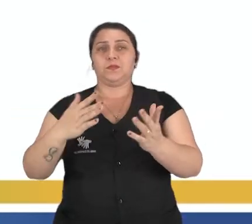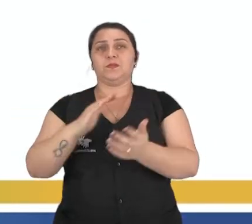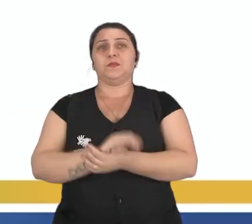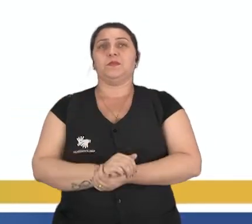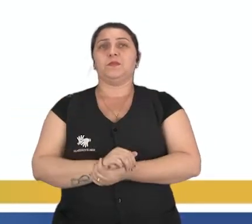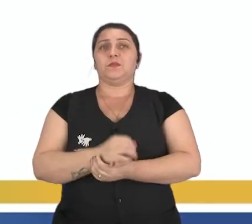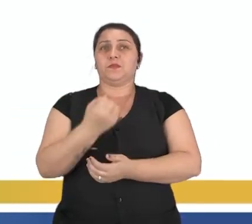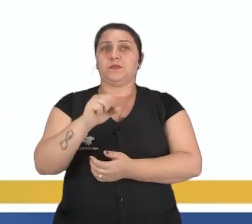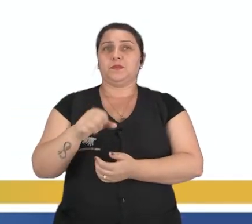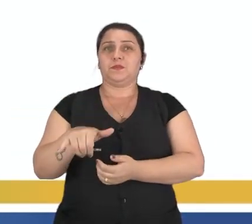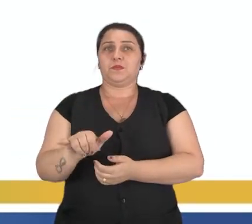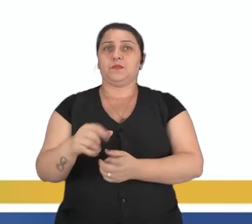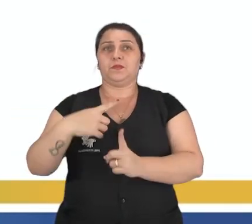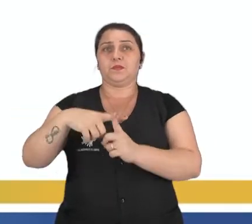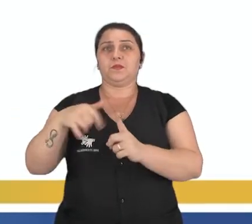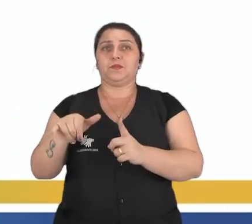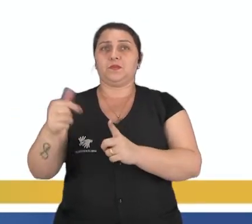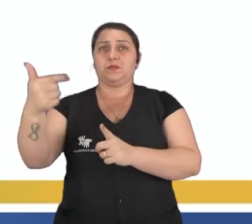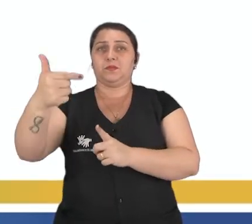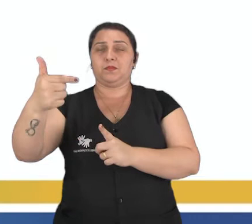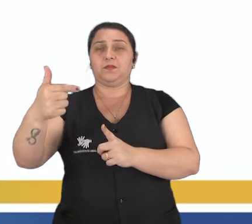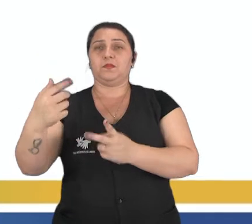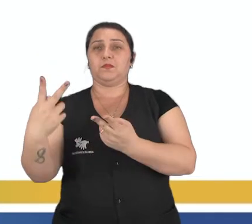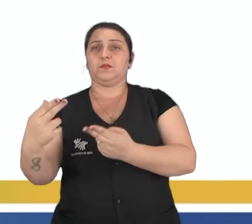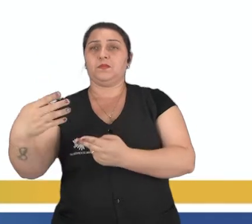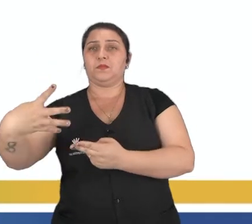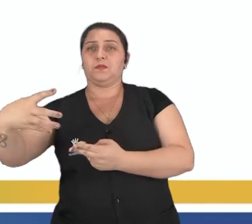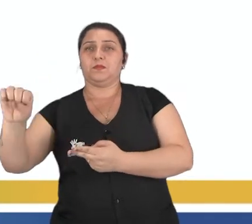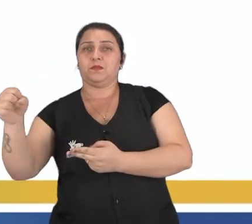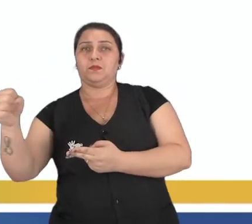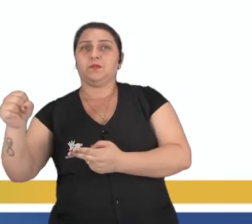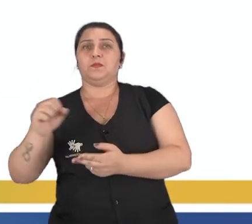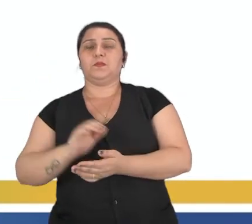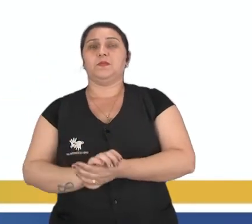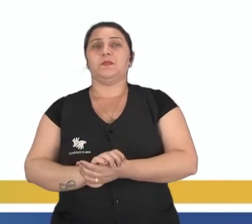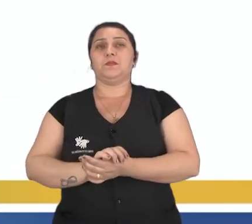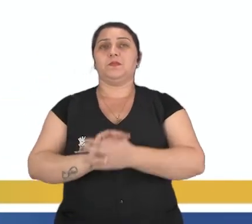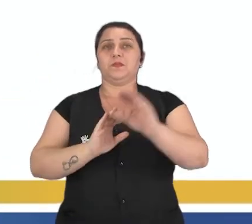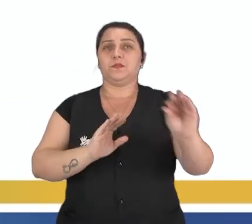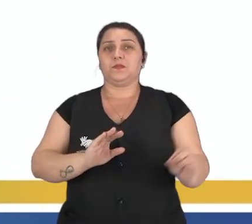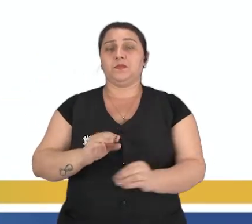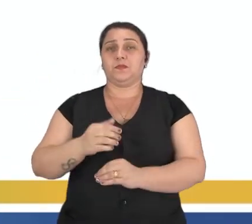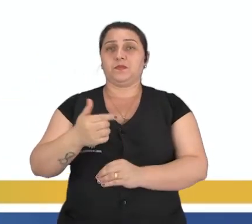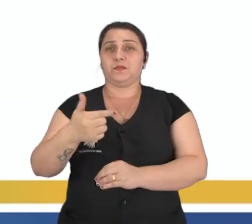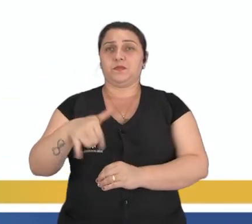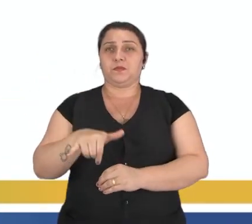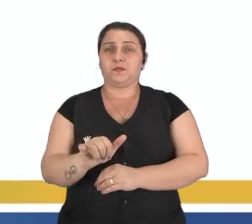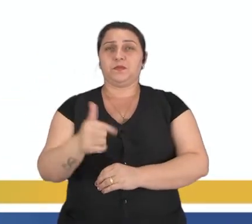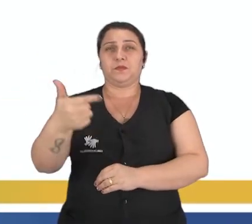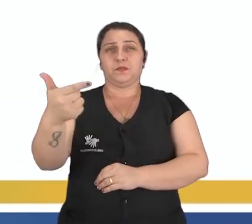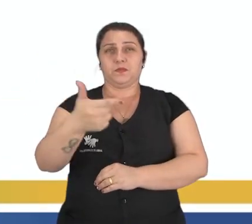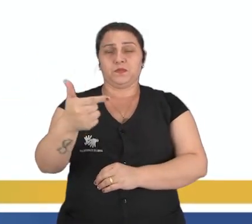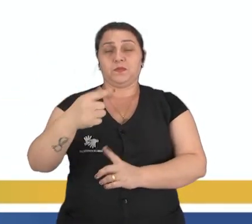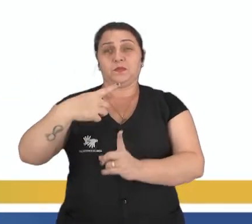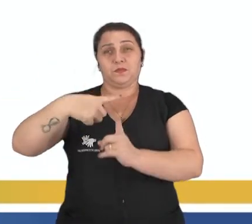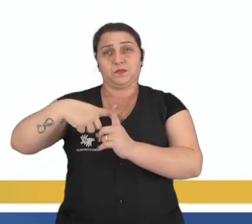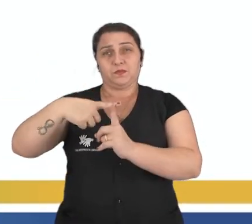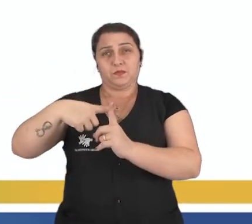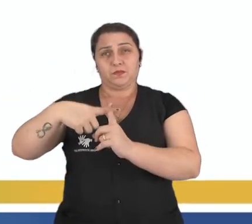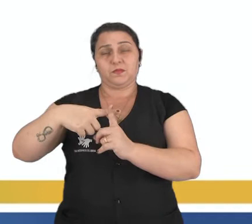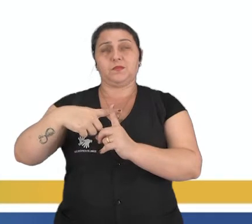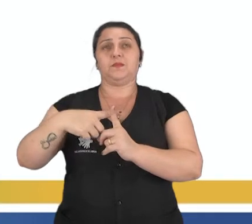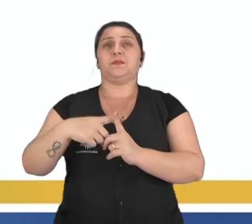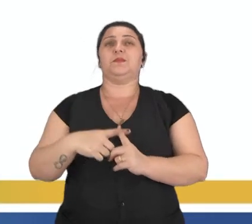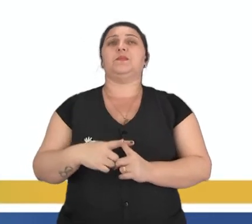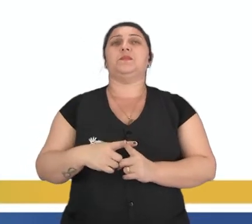com 8y mais y² igual a 48. Passando 48 para o segundo membro, para a gente poder obter